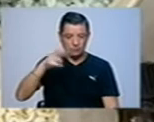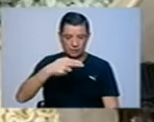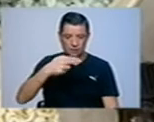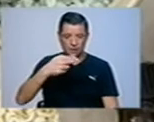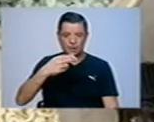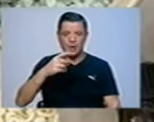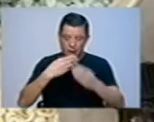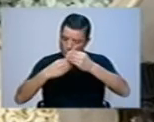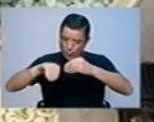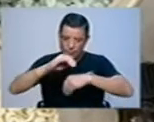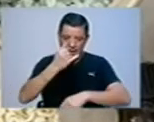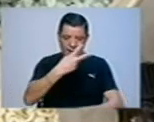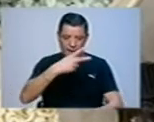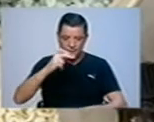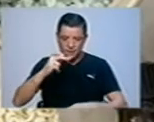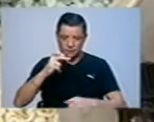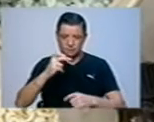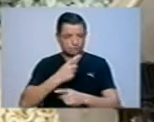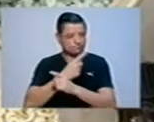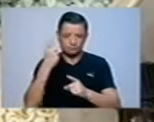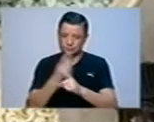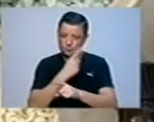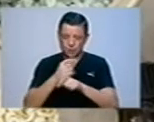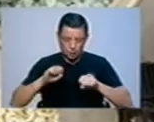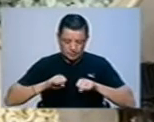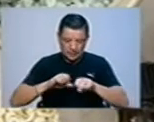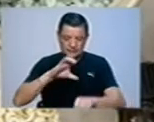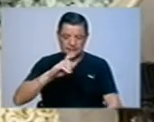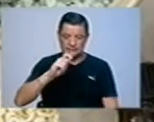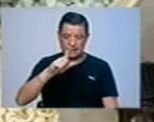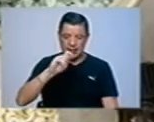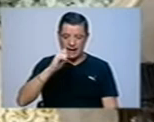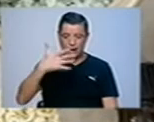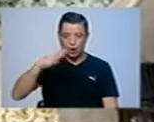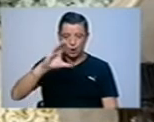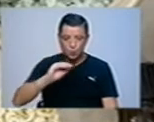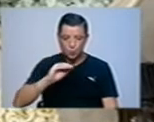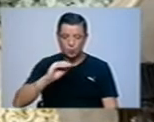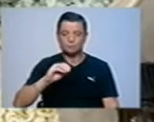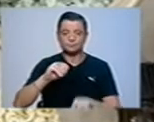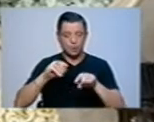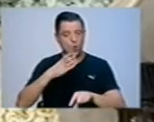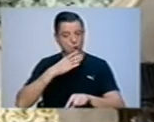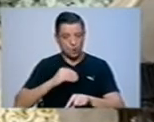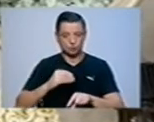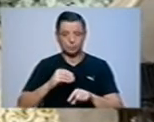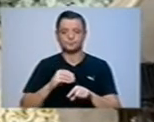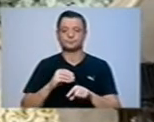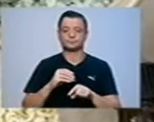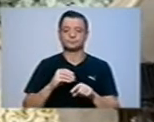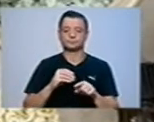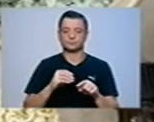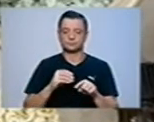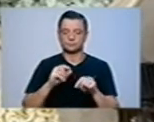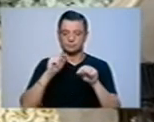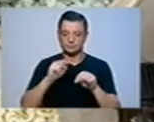IVA. Portanto, em qualquer superfície, seja no celeiro, seja em supermercados, em qualquer superfície, eu gosto muito desta, juntamos, que é uma cinza. Okay. Juntamos